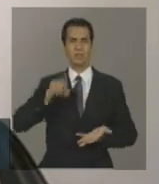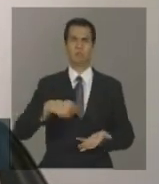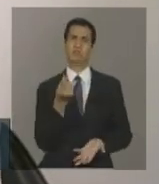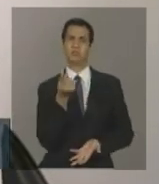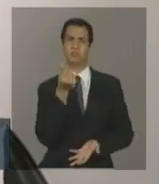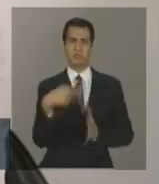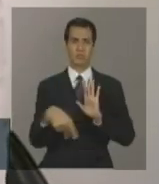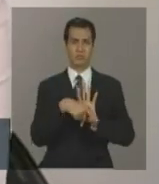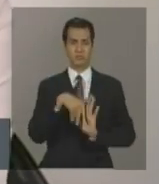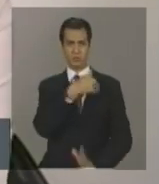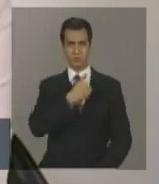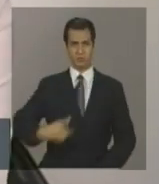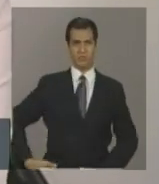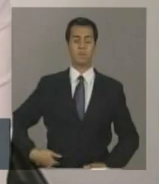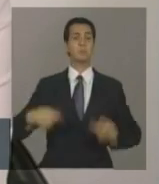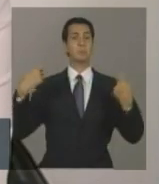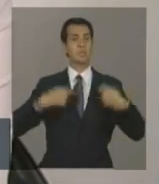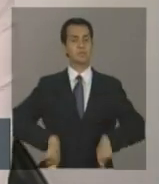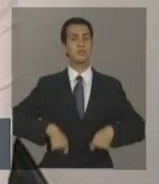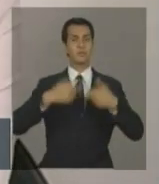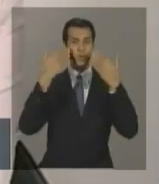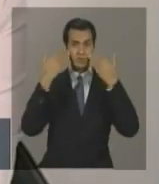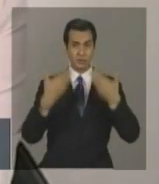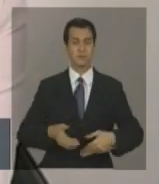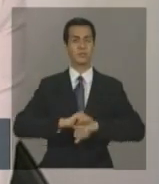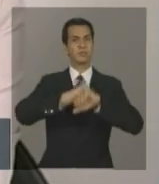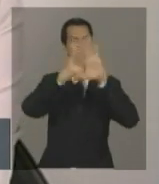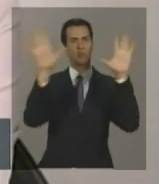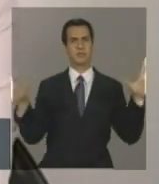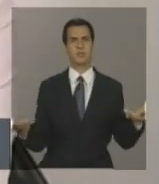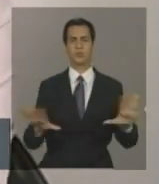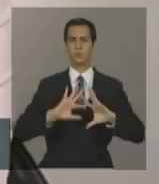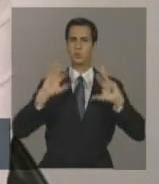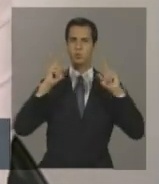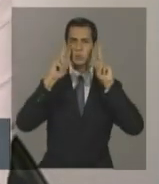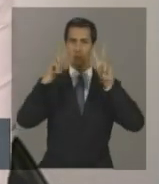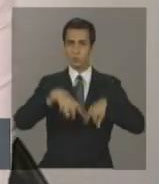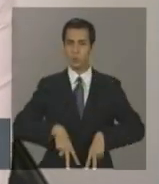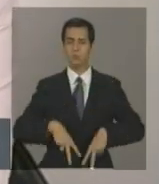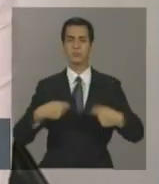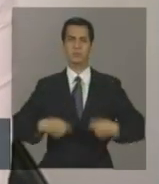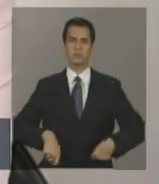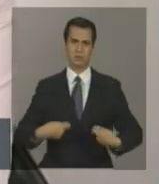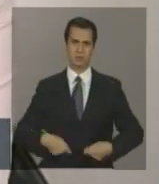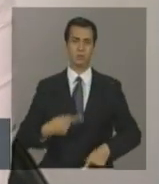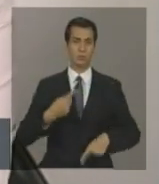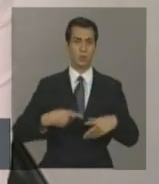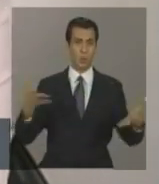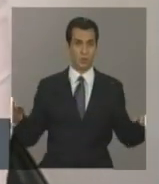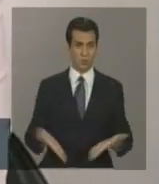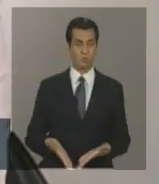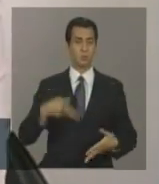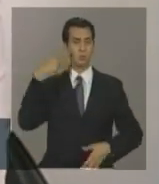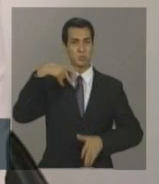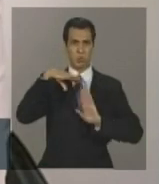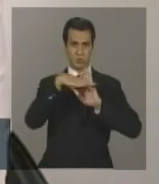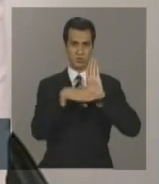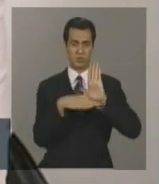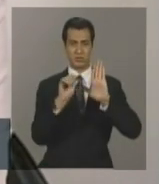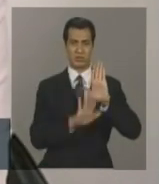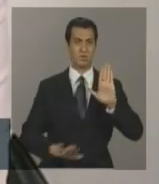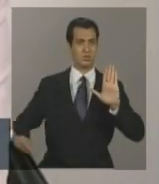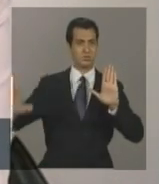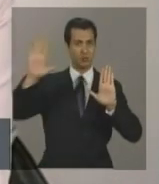públicos seja público, porque a base hoje sobre a política nacional sobre informação